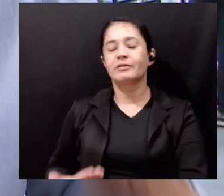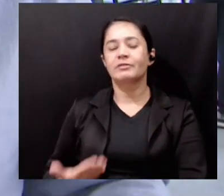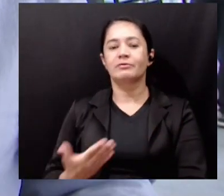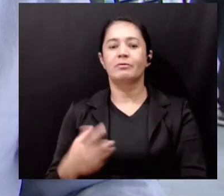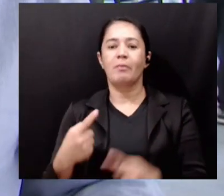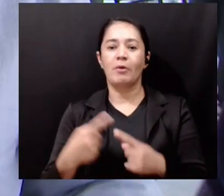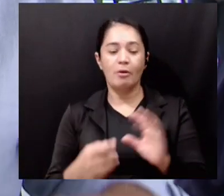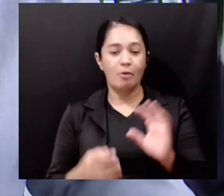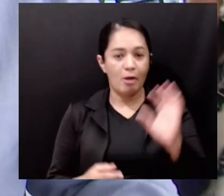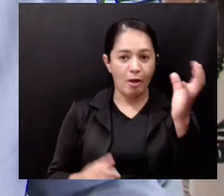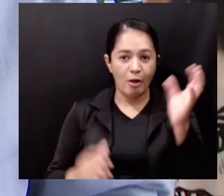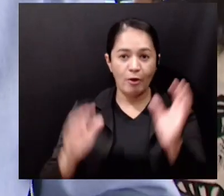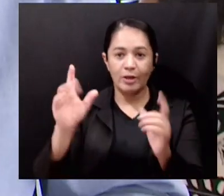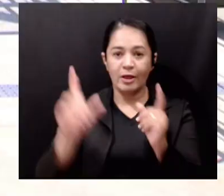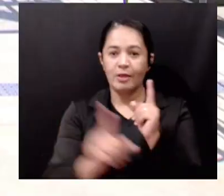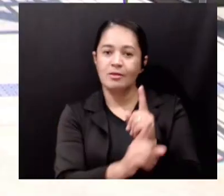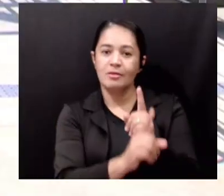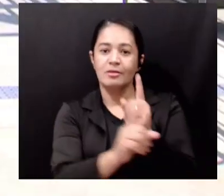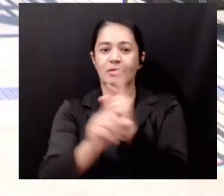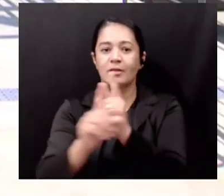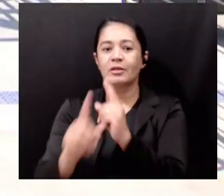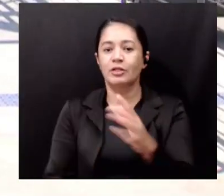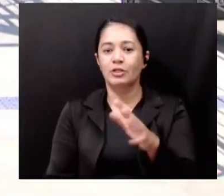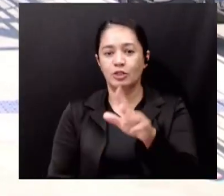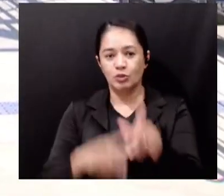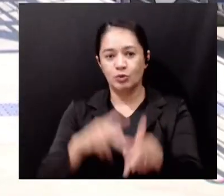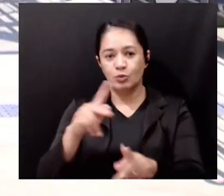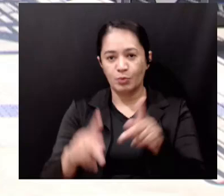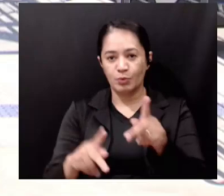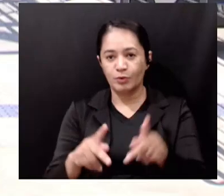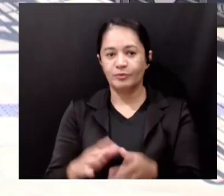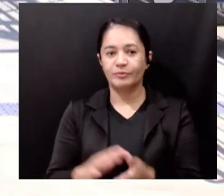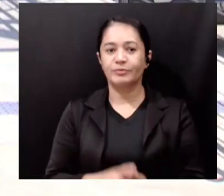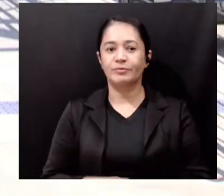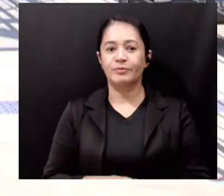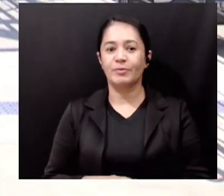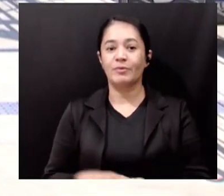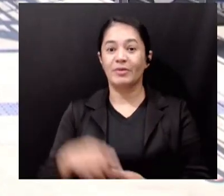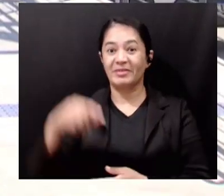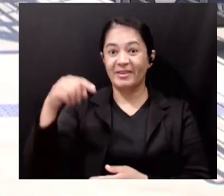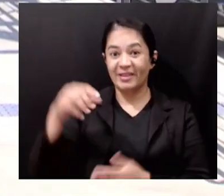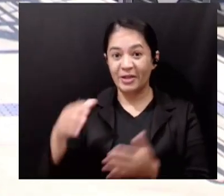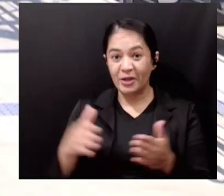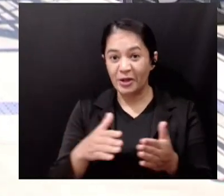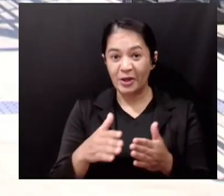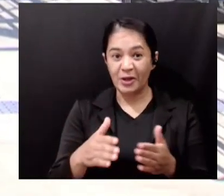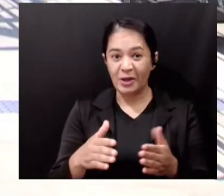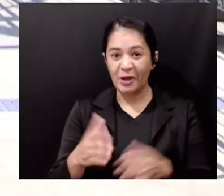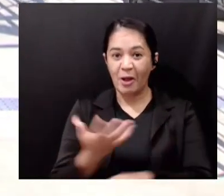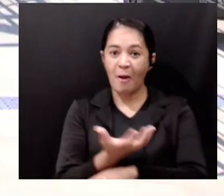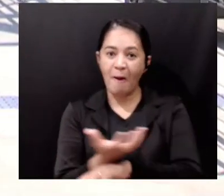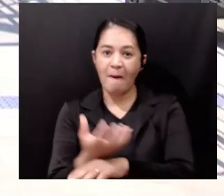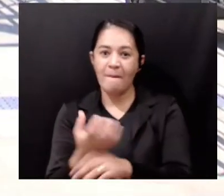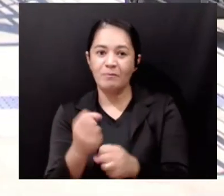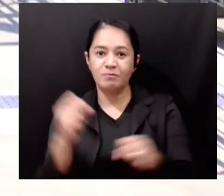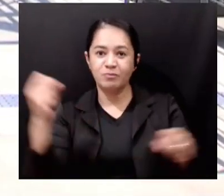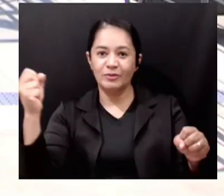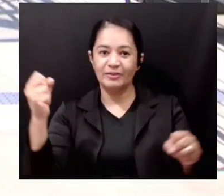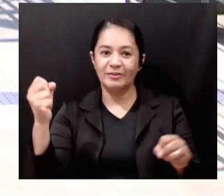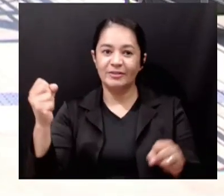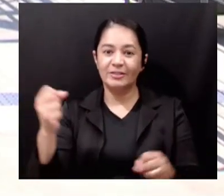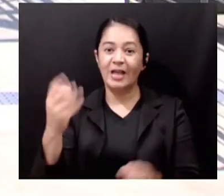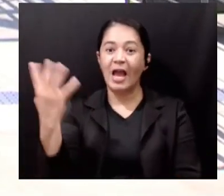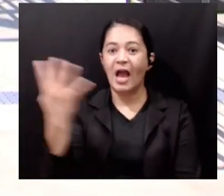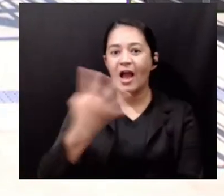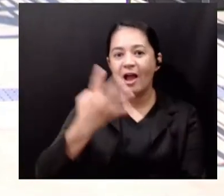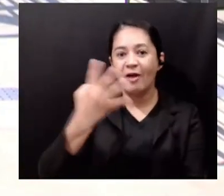atende à necessidade da população. O corredor Campo Grande ganha mais uma estação BRT. Essa é a quarta na região e